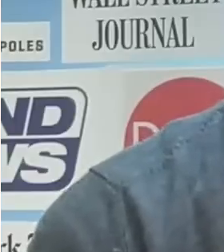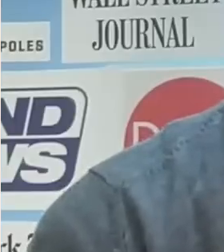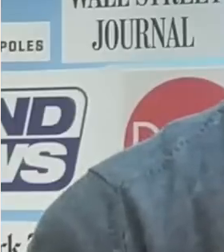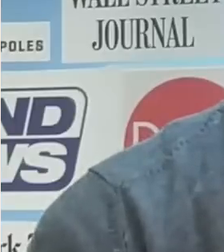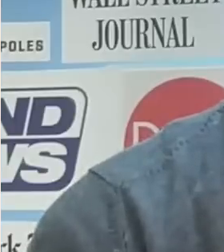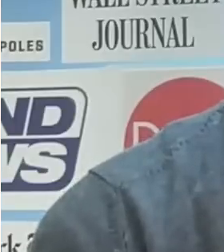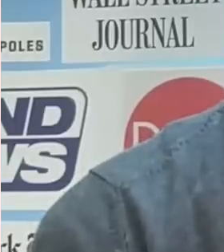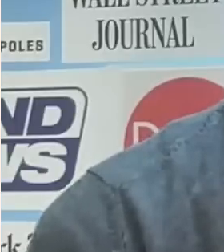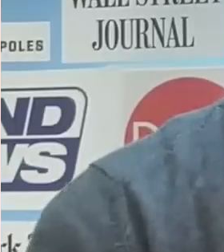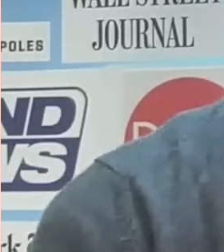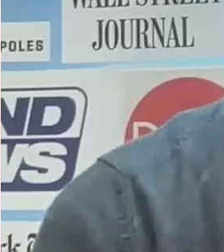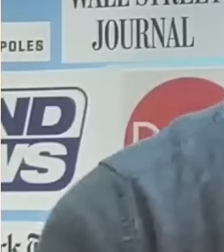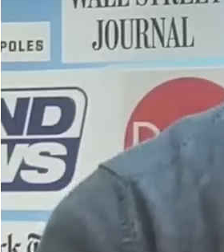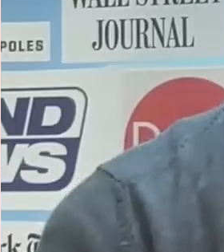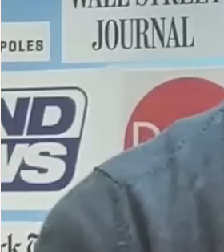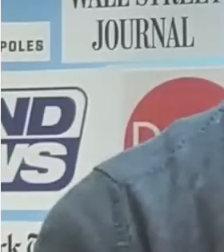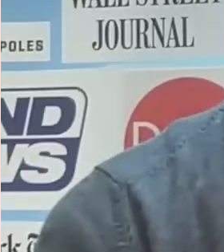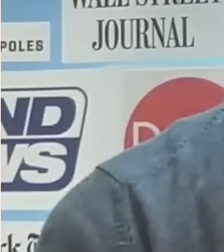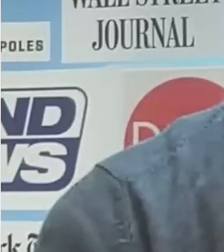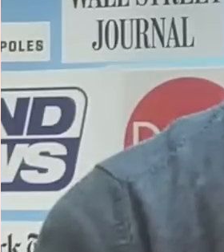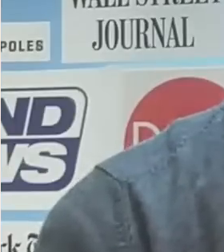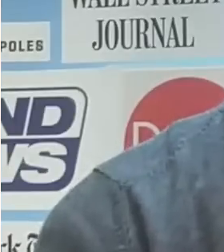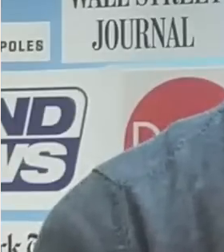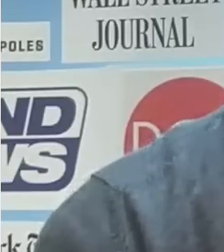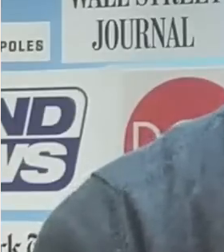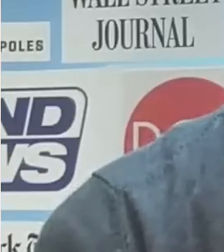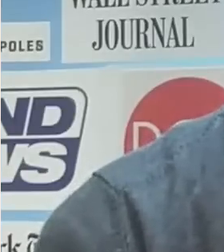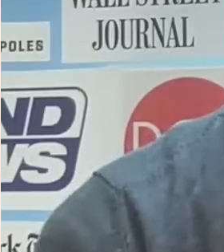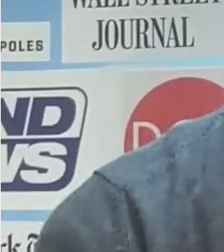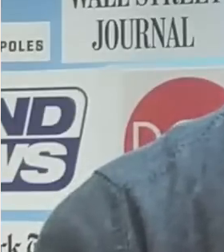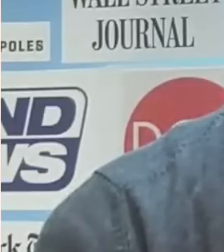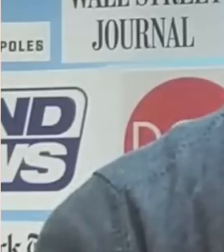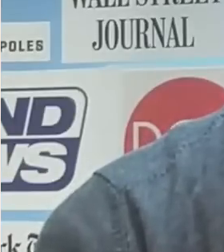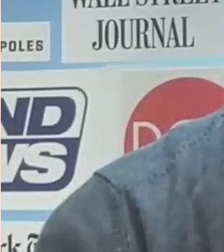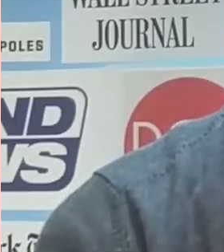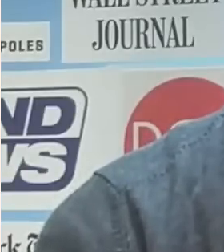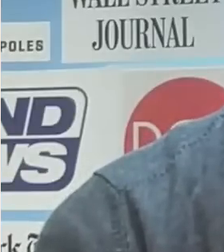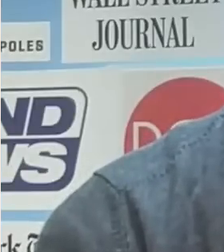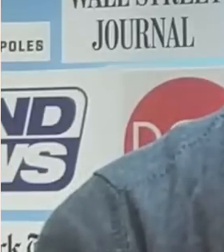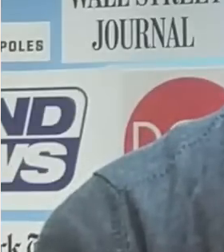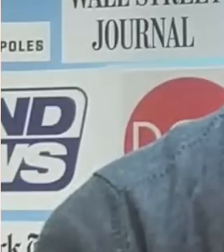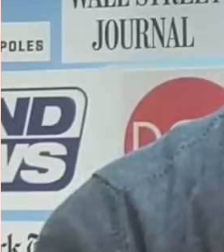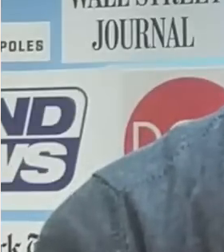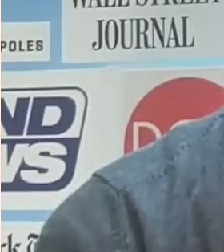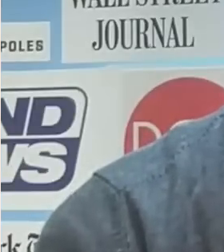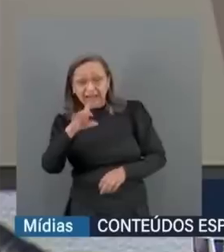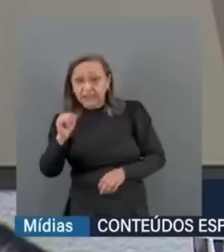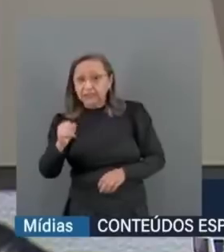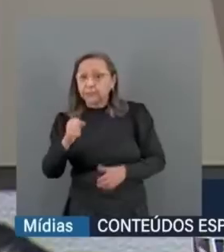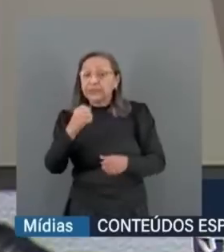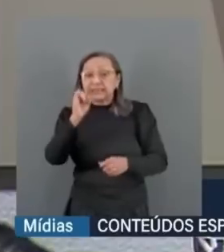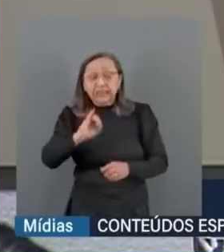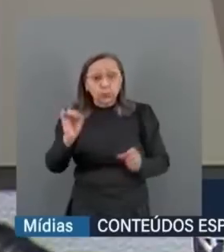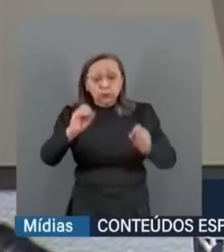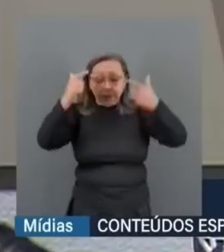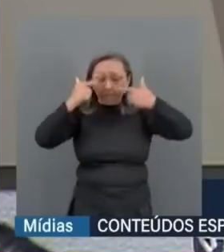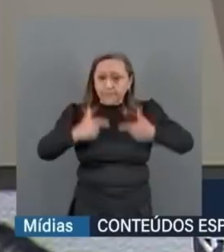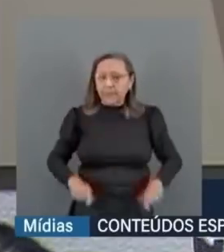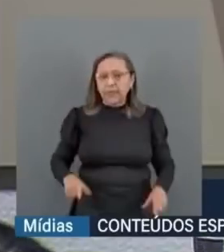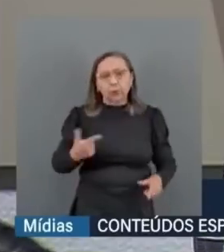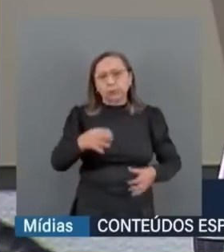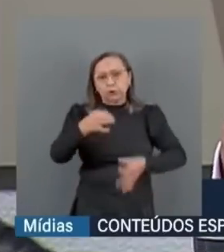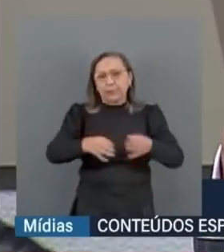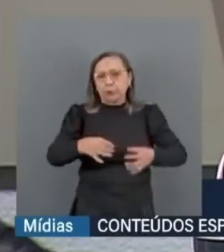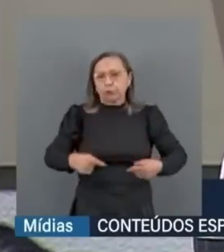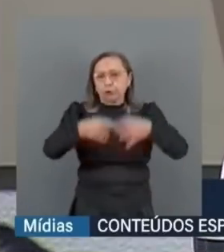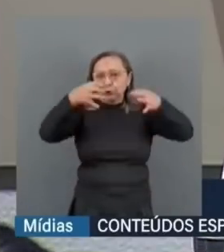né? Não fez isso nada de... Não foi de graça e não foi uma boa ação, né? Agora, a gente... Essa simplificação é usada também, né,